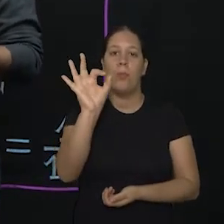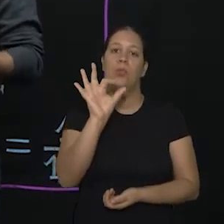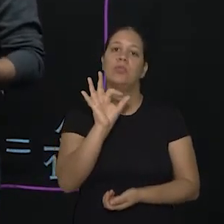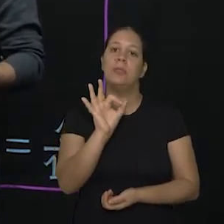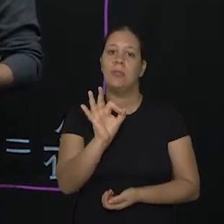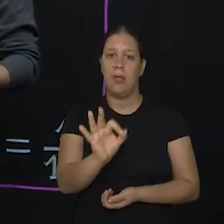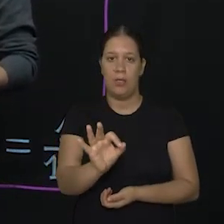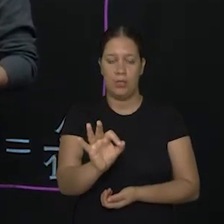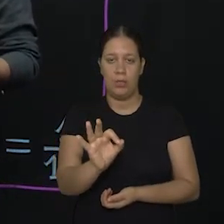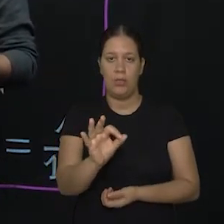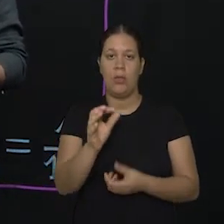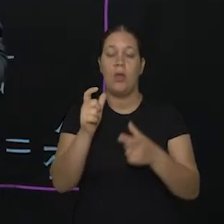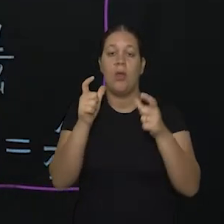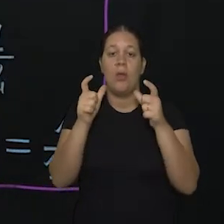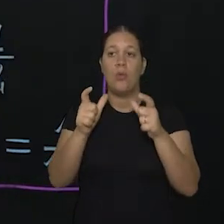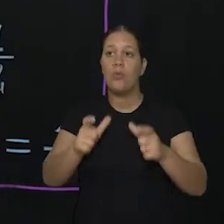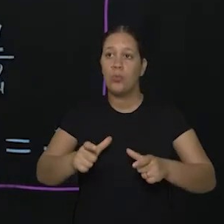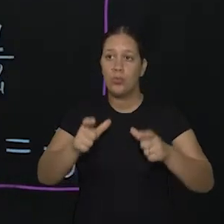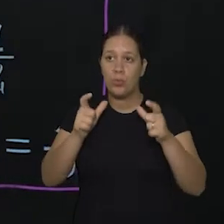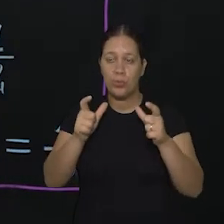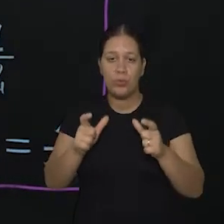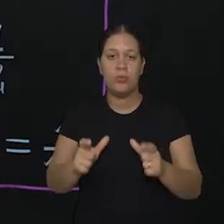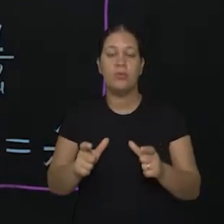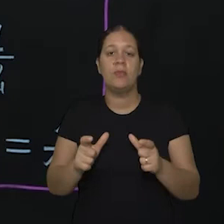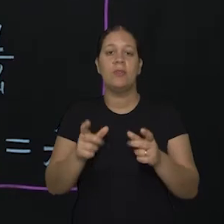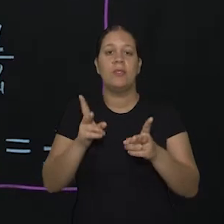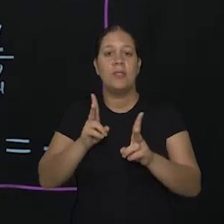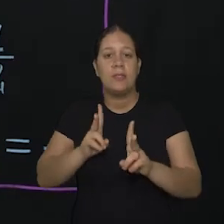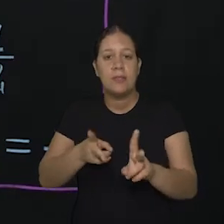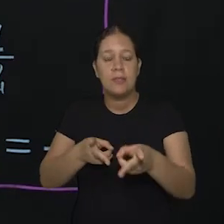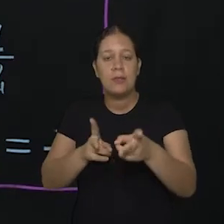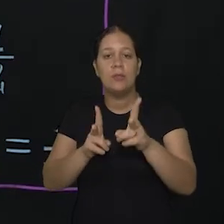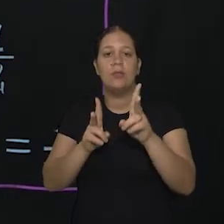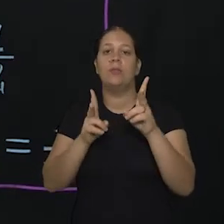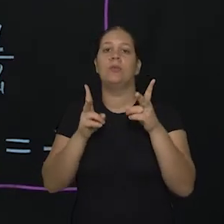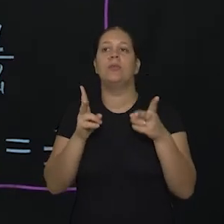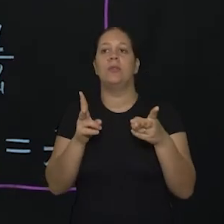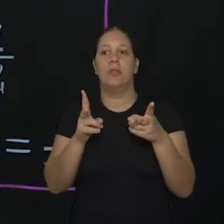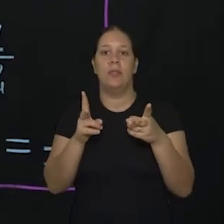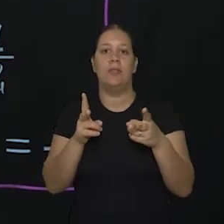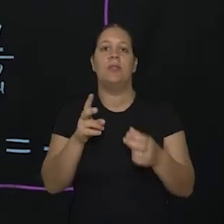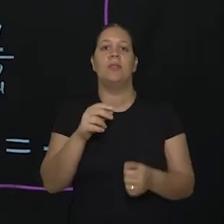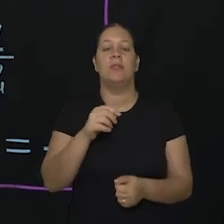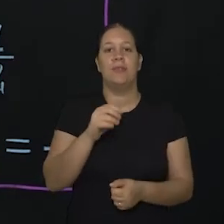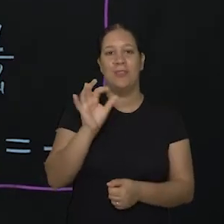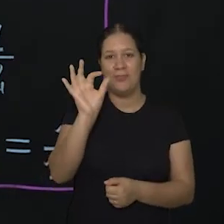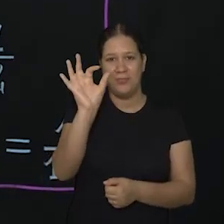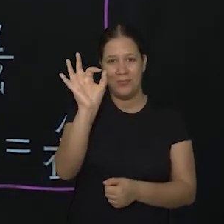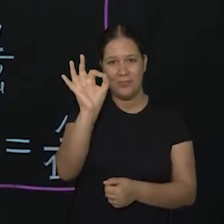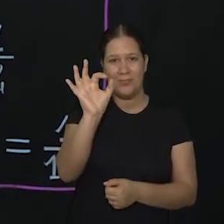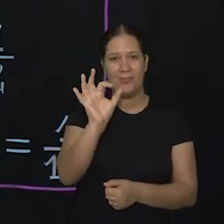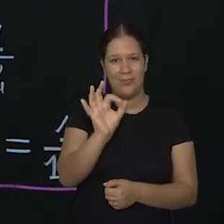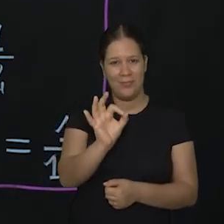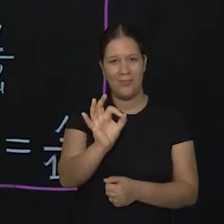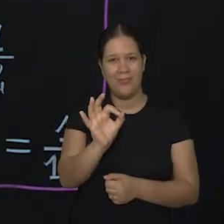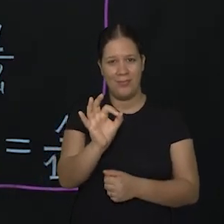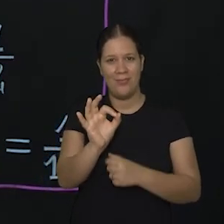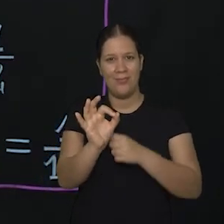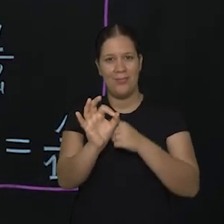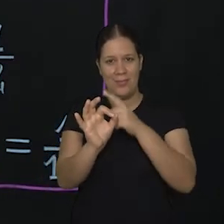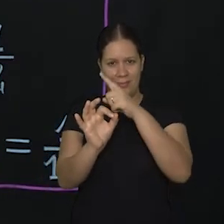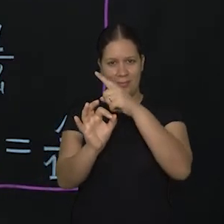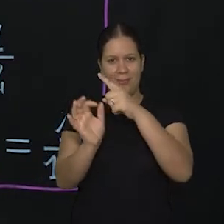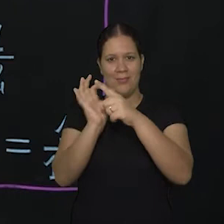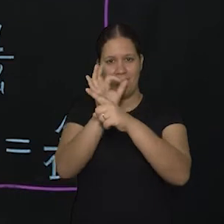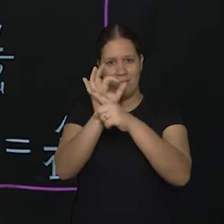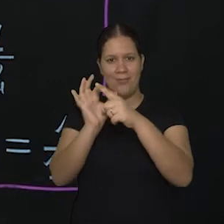de porcentagem, onde a porcentagem ela sempre tem esse símbolozinho do traço em diagonal seguido